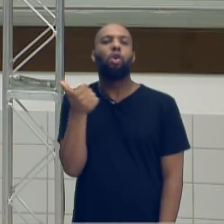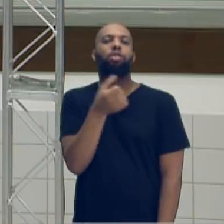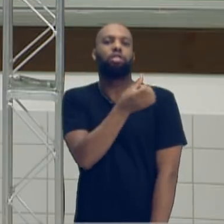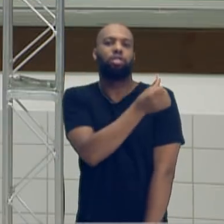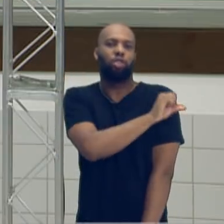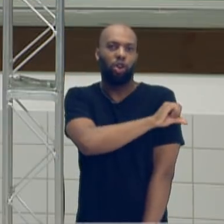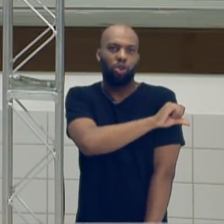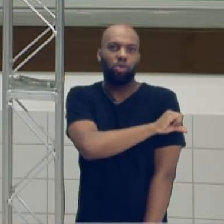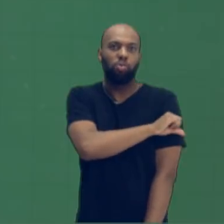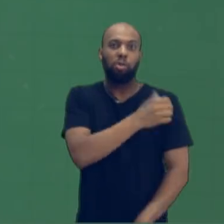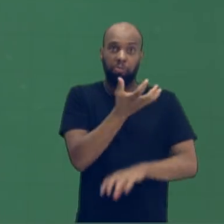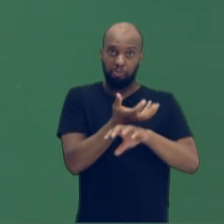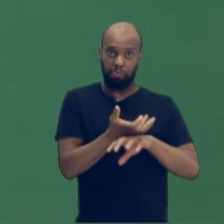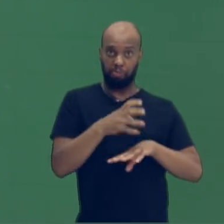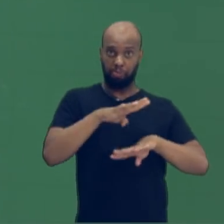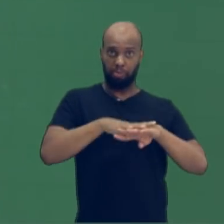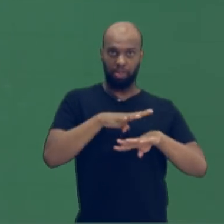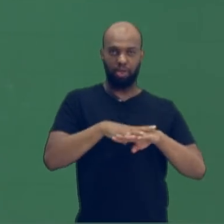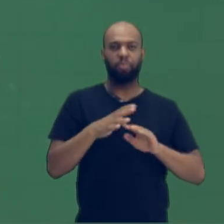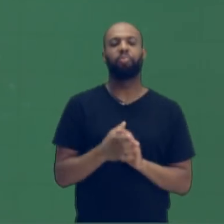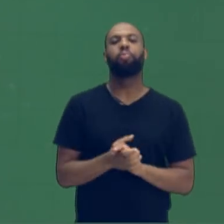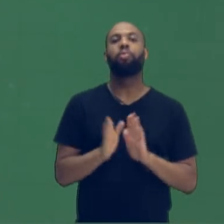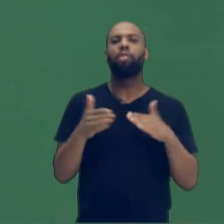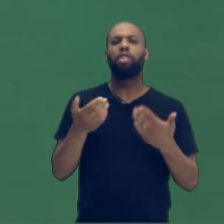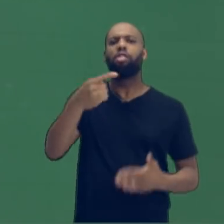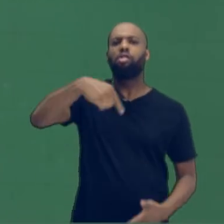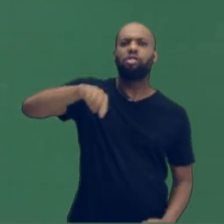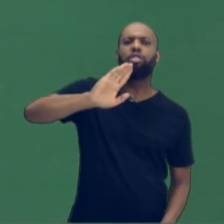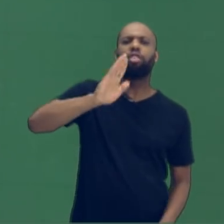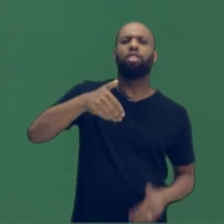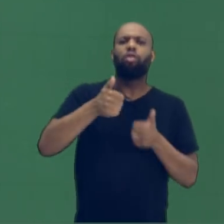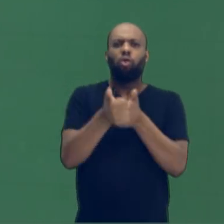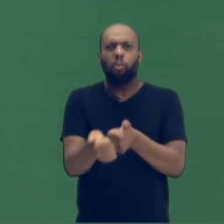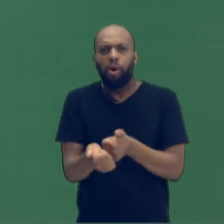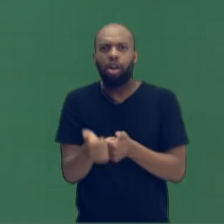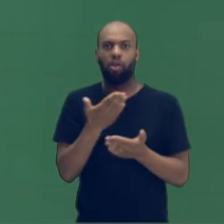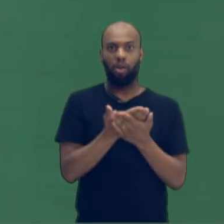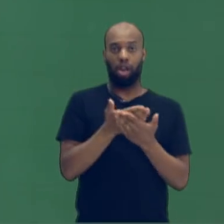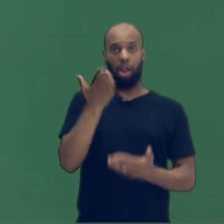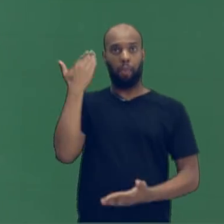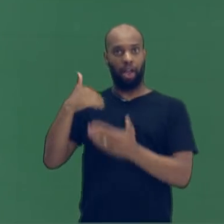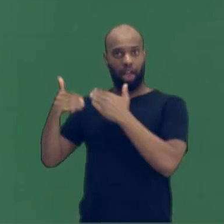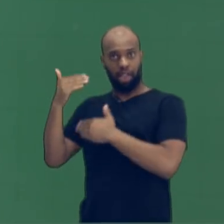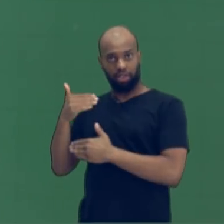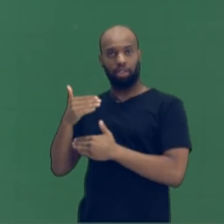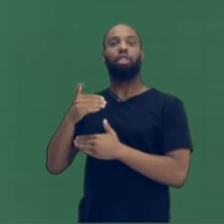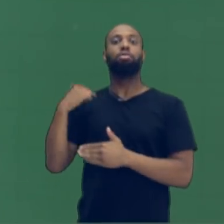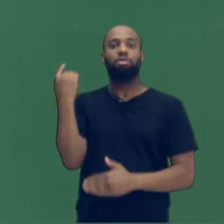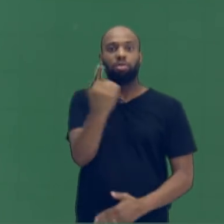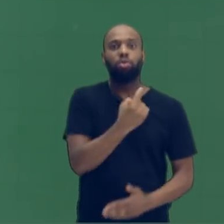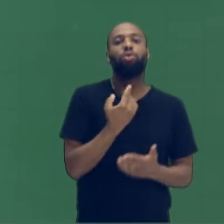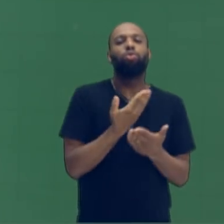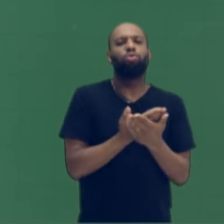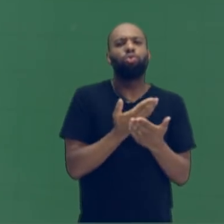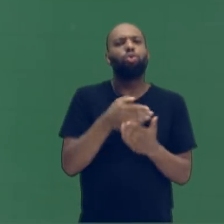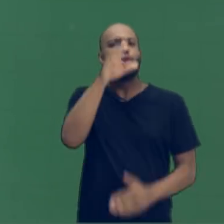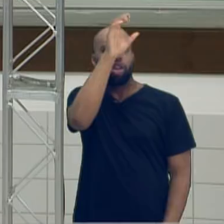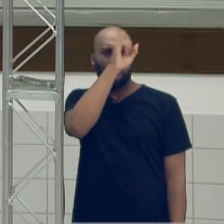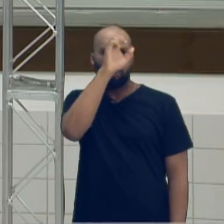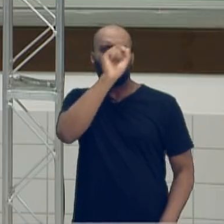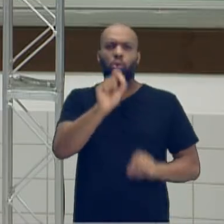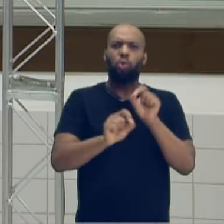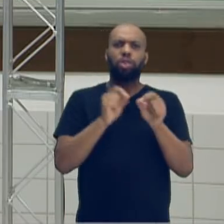de matemática. Então, como vocês muito bem acompanharam nas aulas anteriores, nós